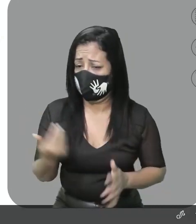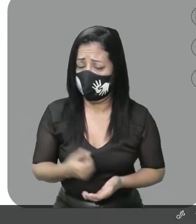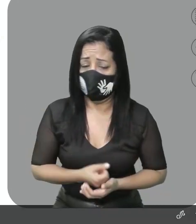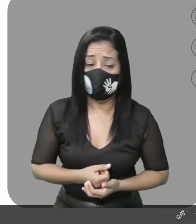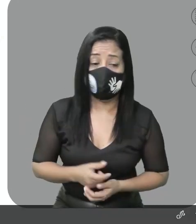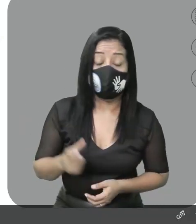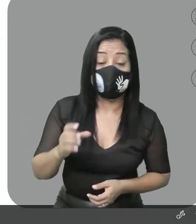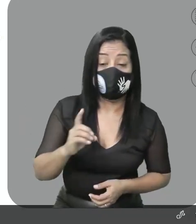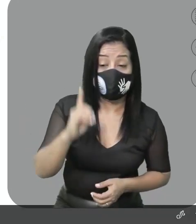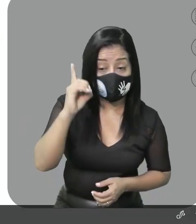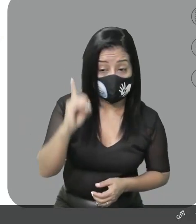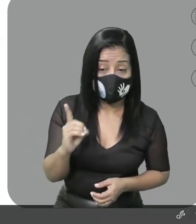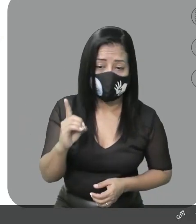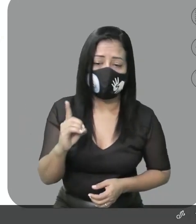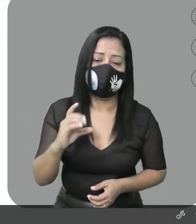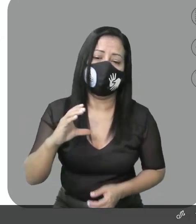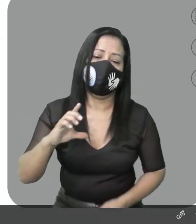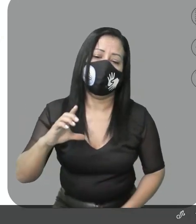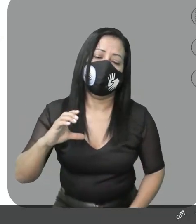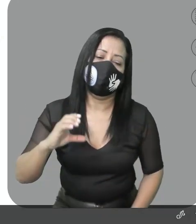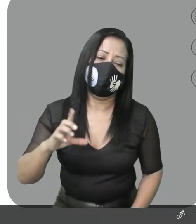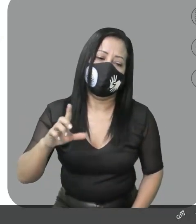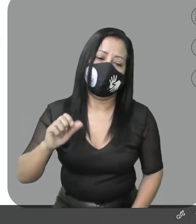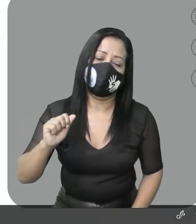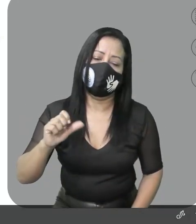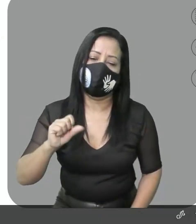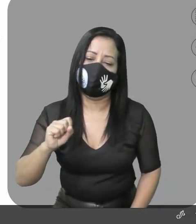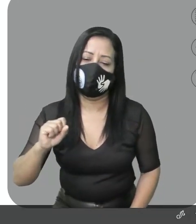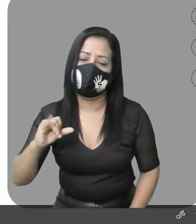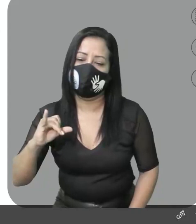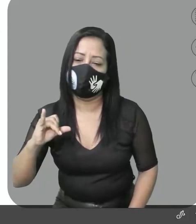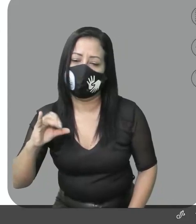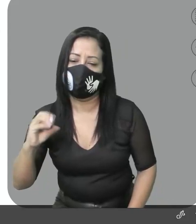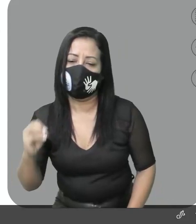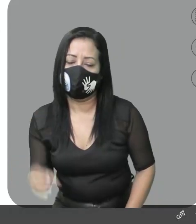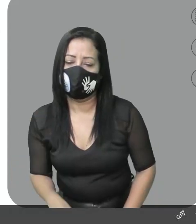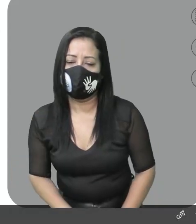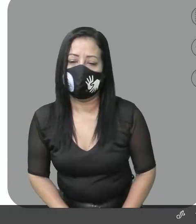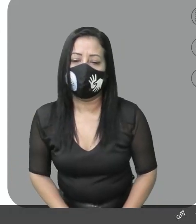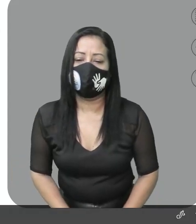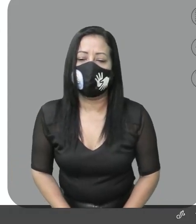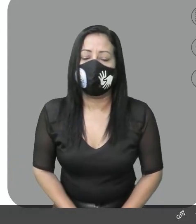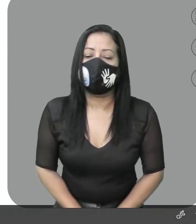momento clássico, que é o mais estudado e mais conhecido por nós.